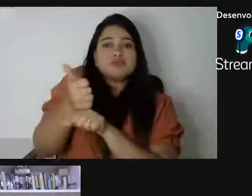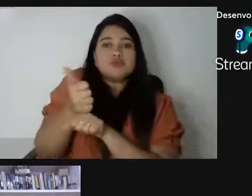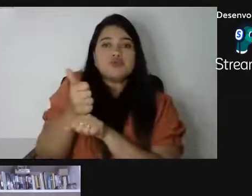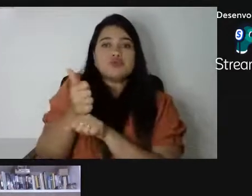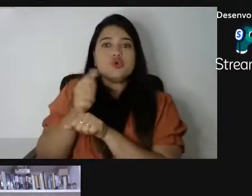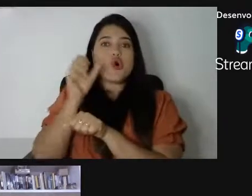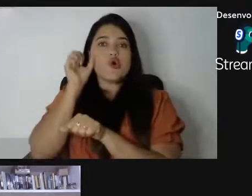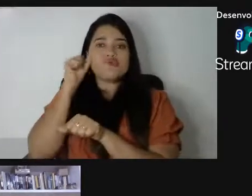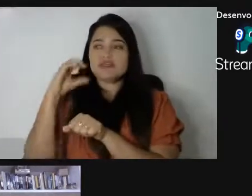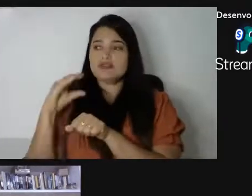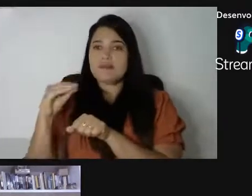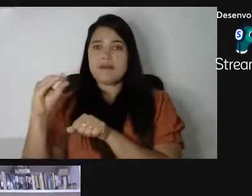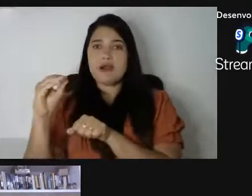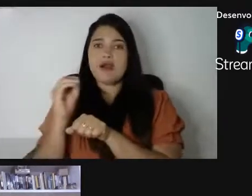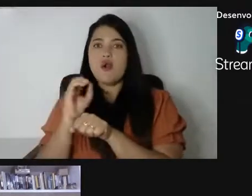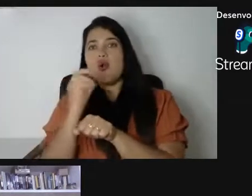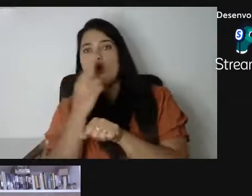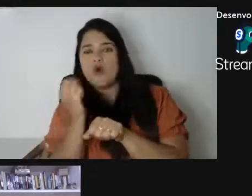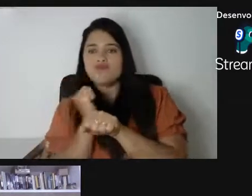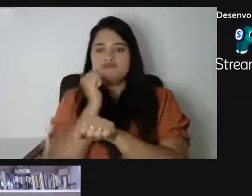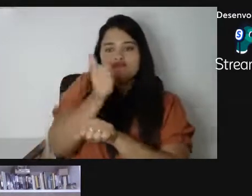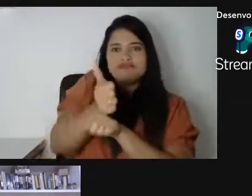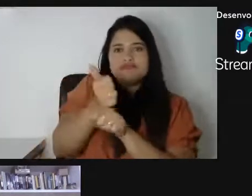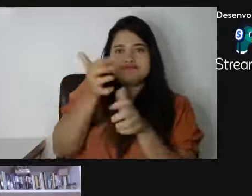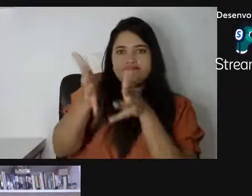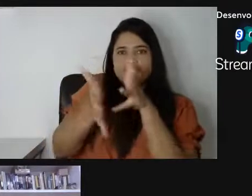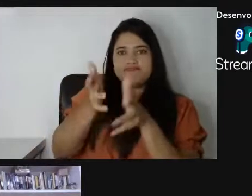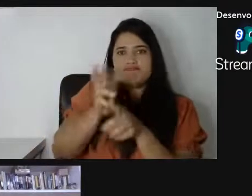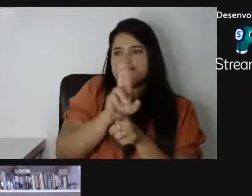que você não tire a possibilidade da pessoa surda de